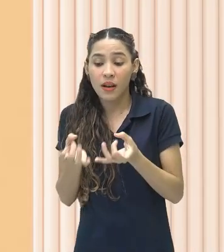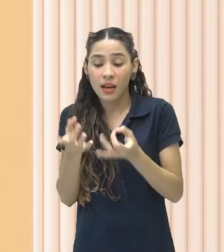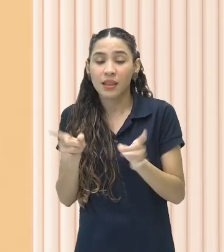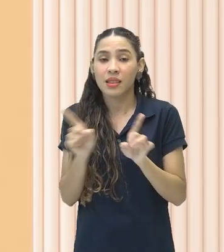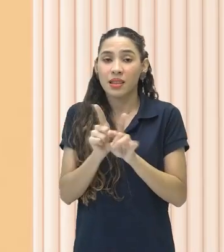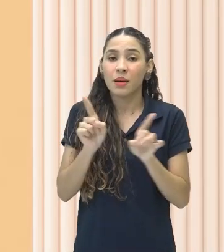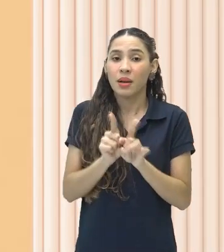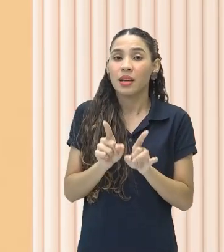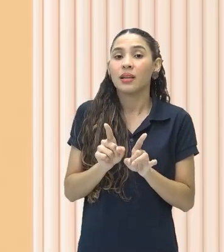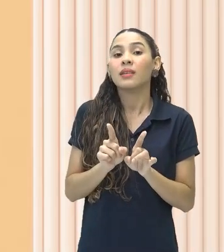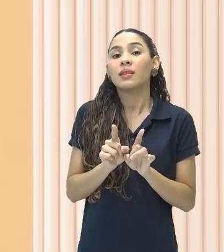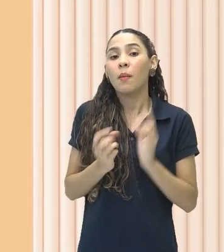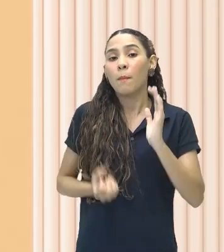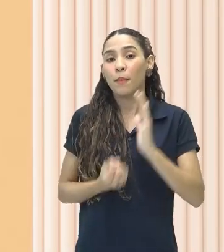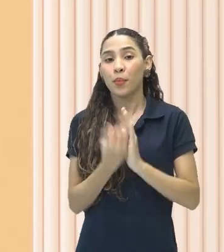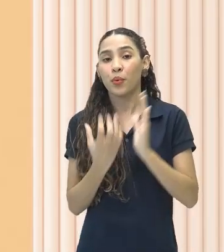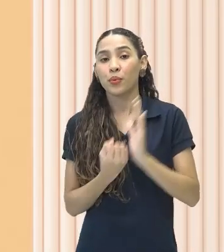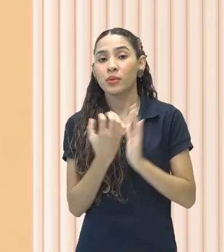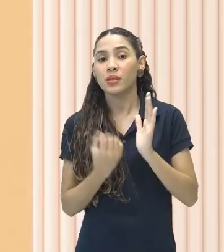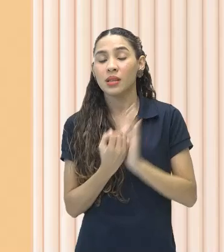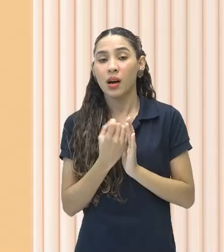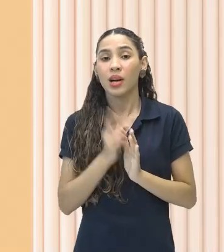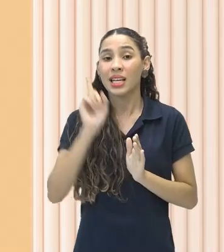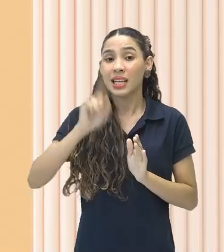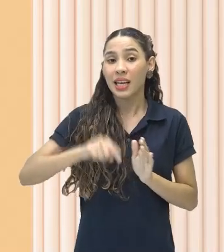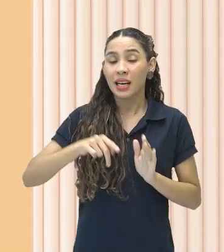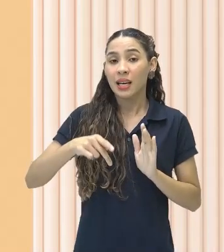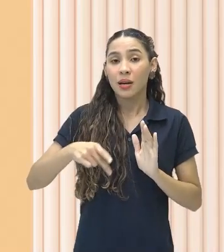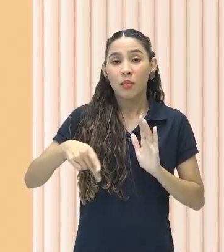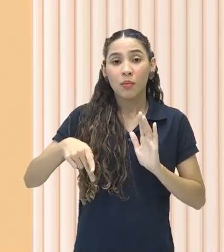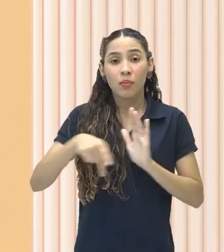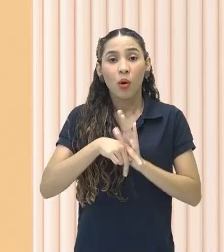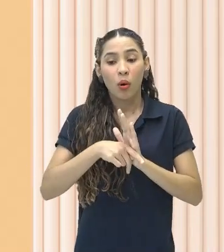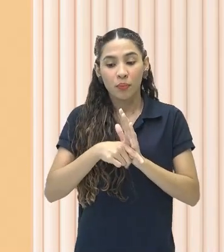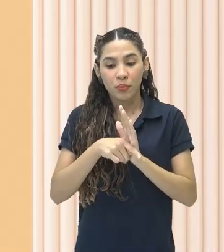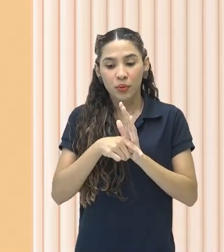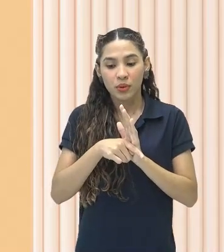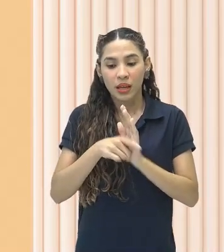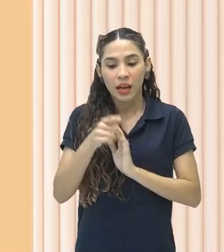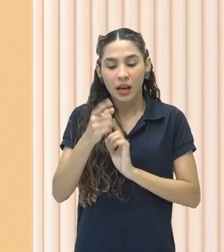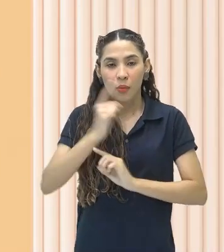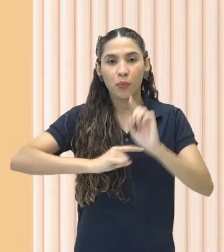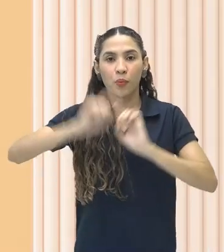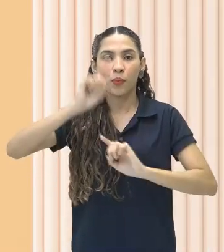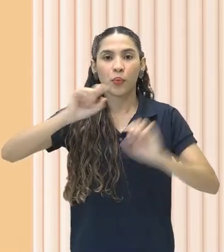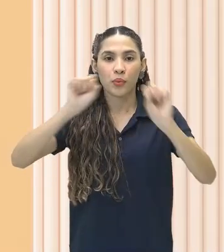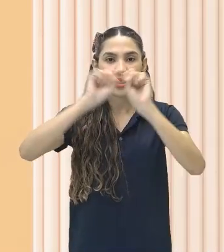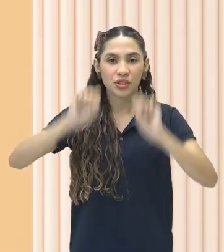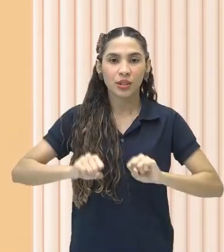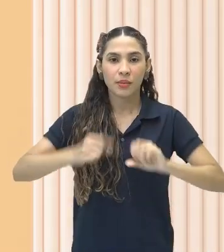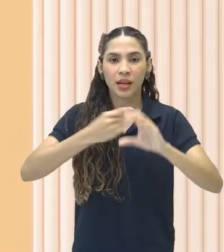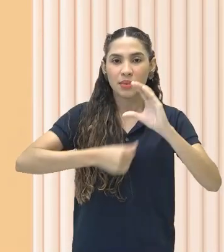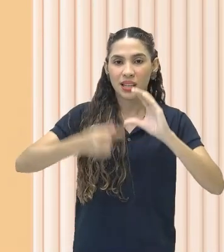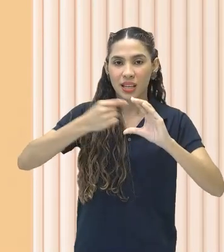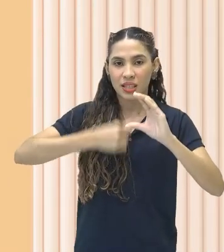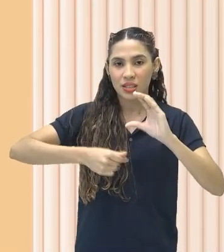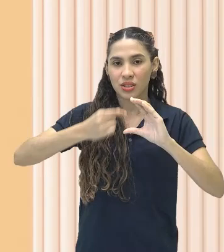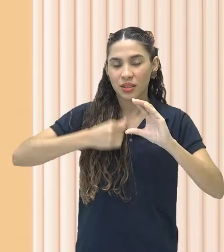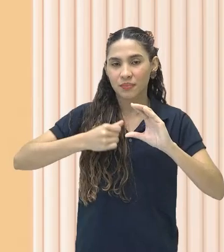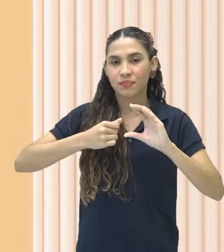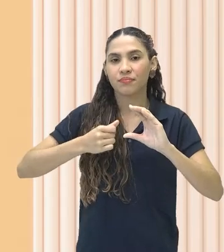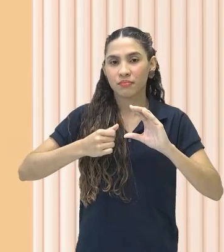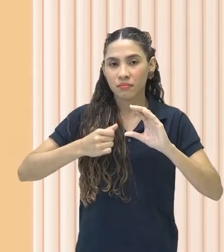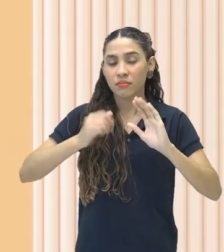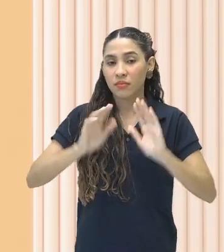né, a produção, que é aquilo que alimenta o capitalismo, que retroalimenta o capitalismo,